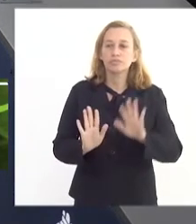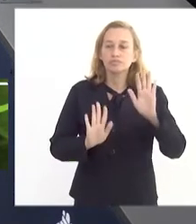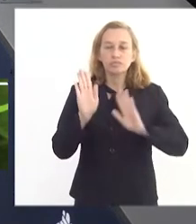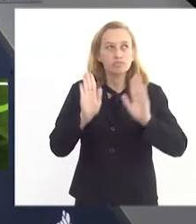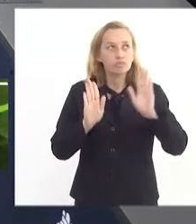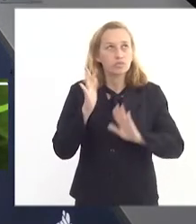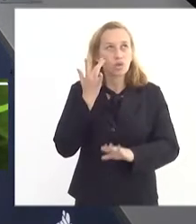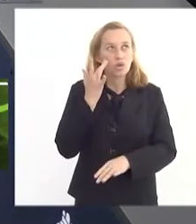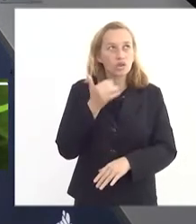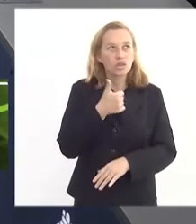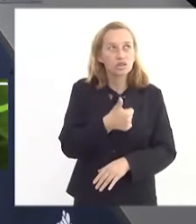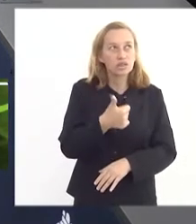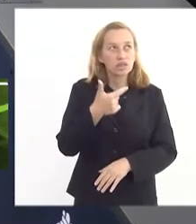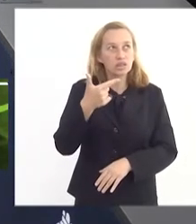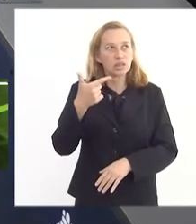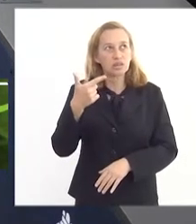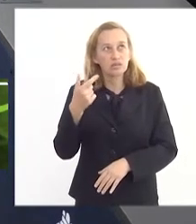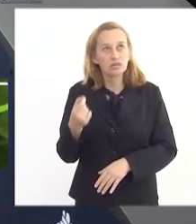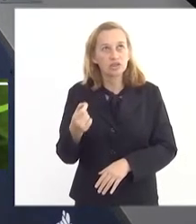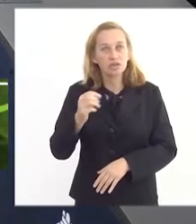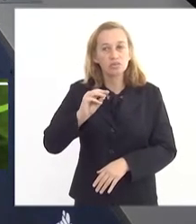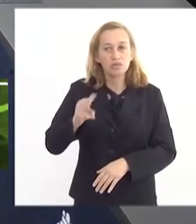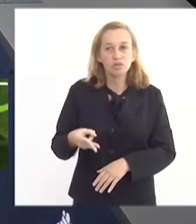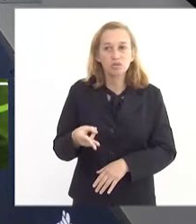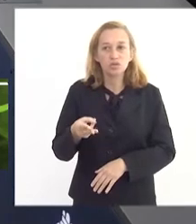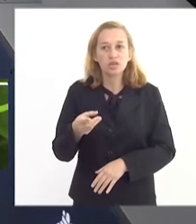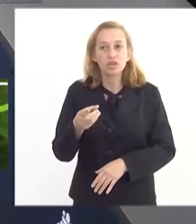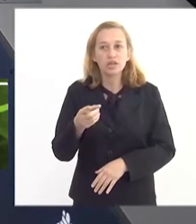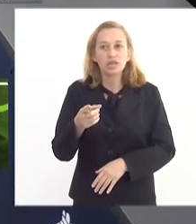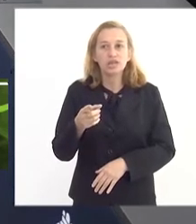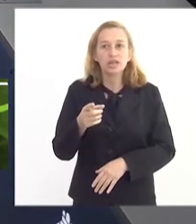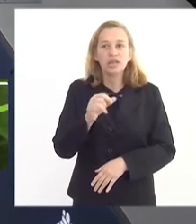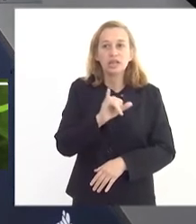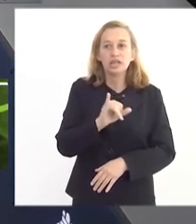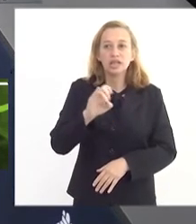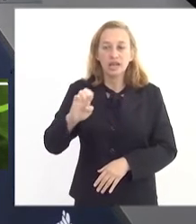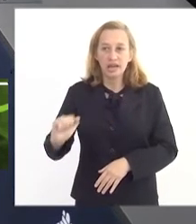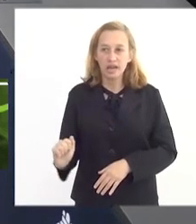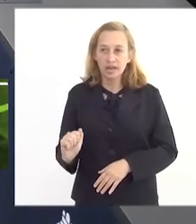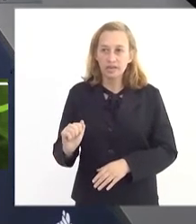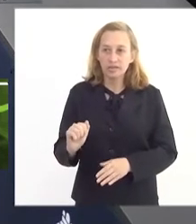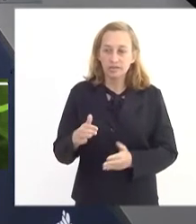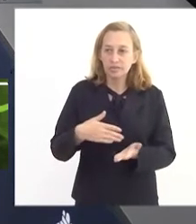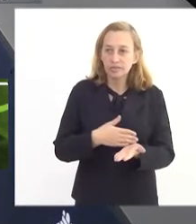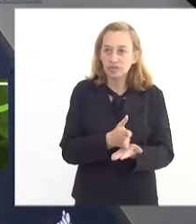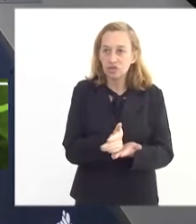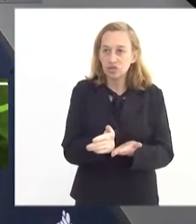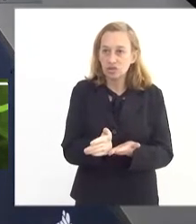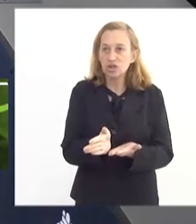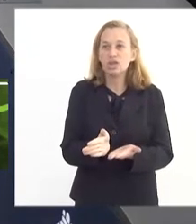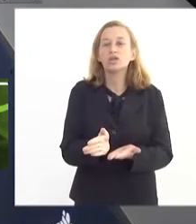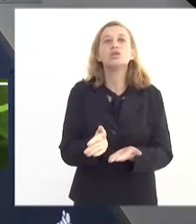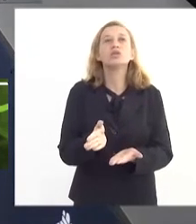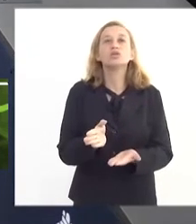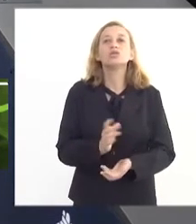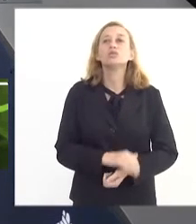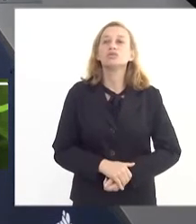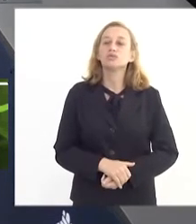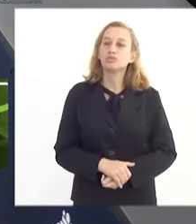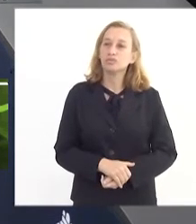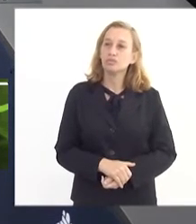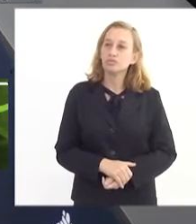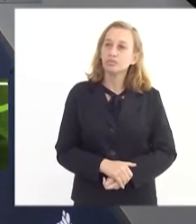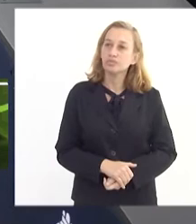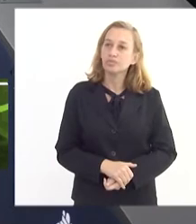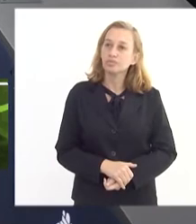não me engano, de 120 milhões do INEA, que era para desviar a chegada exatamente